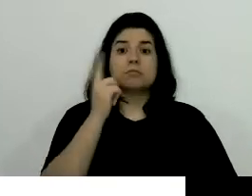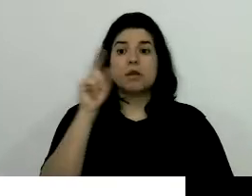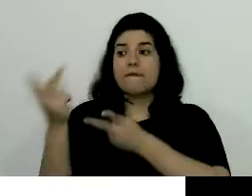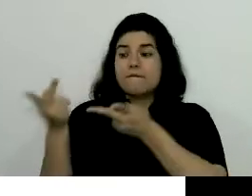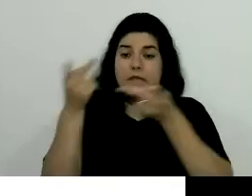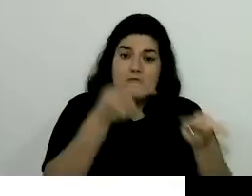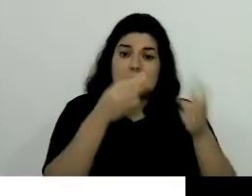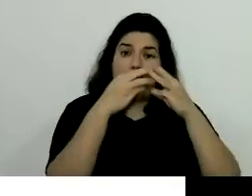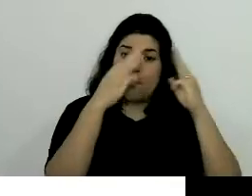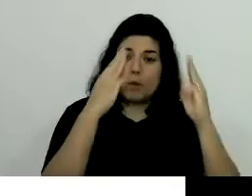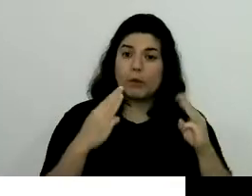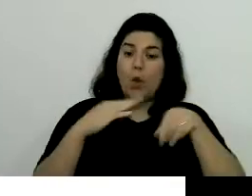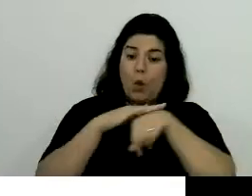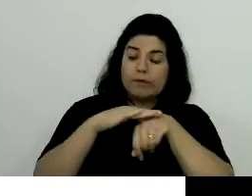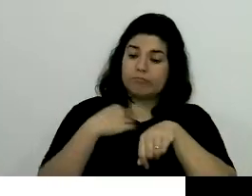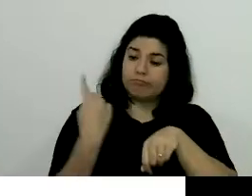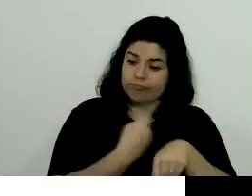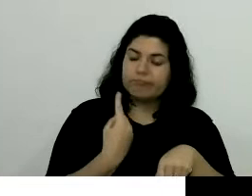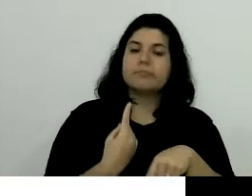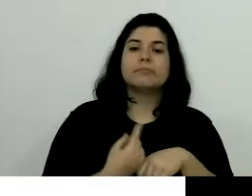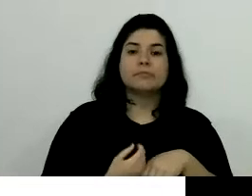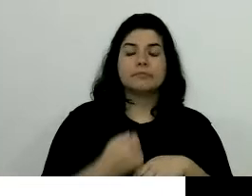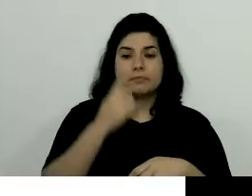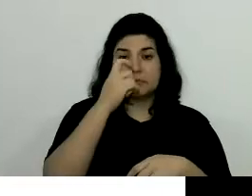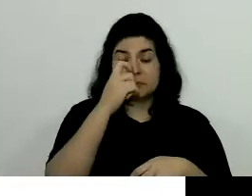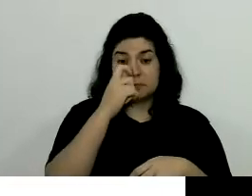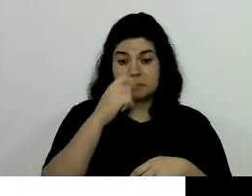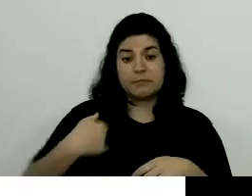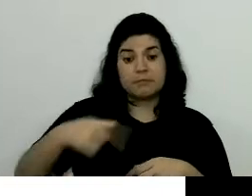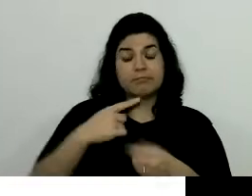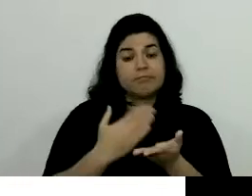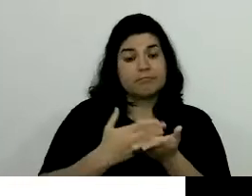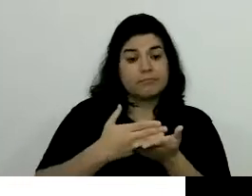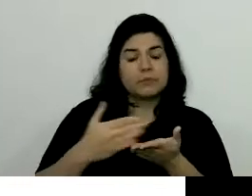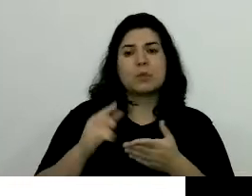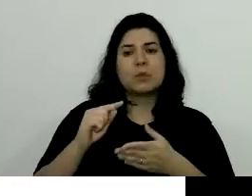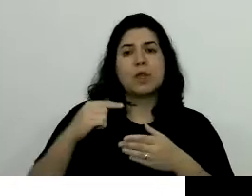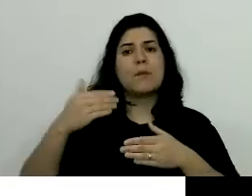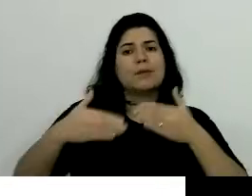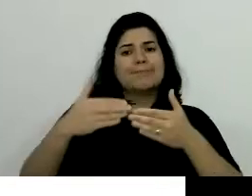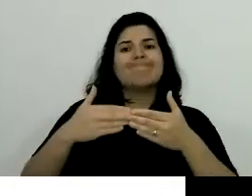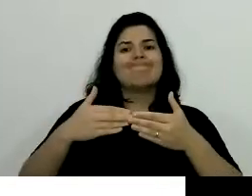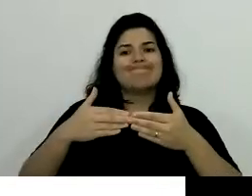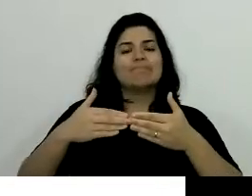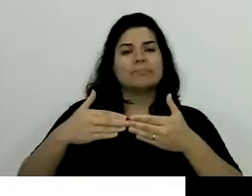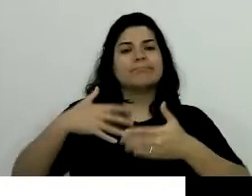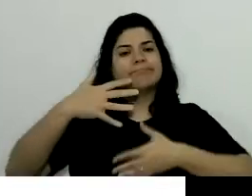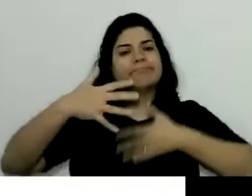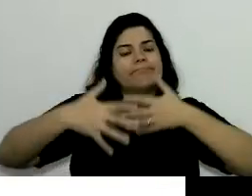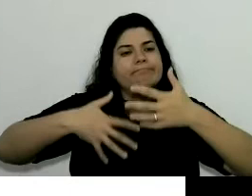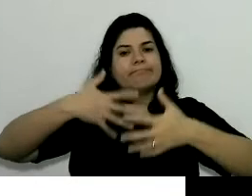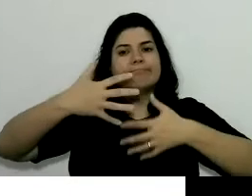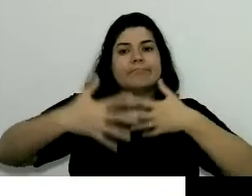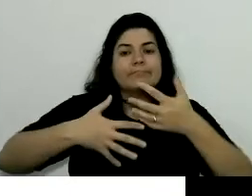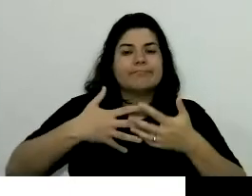né, para conversar conosco, nós demos início a um processo que virou uma bola de neve, no melhor sentido da palavra,